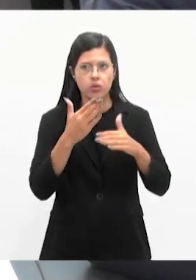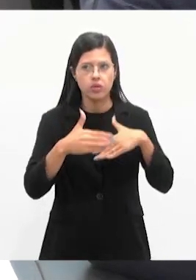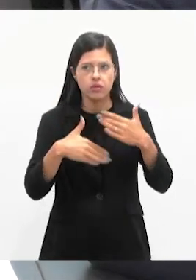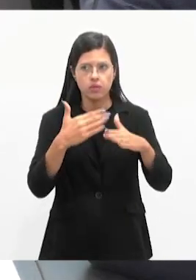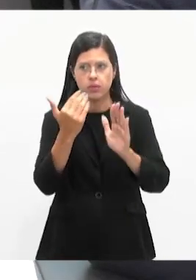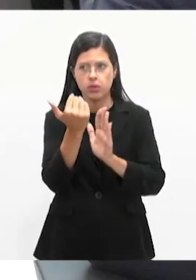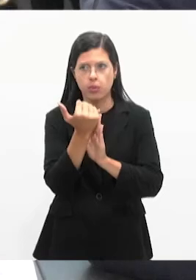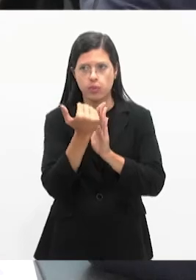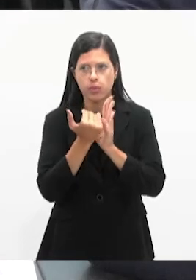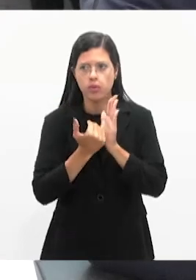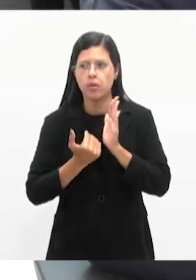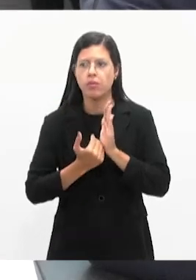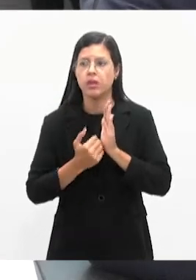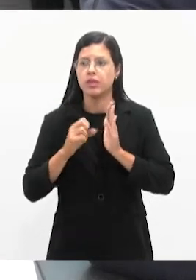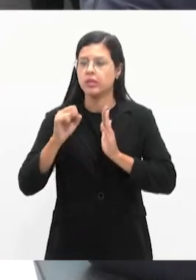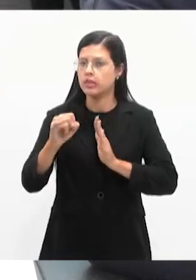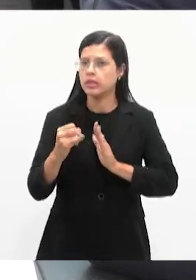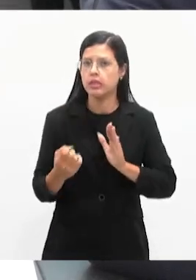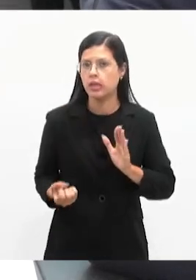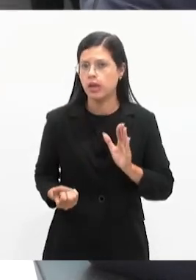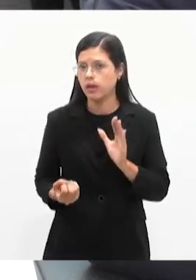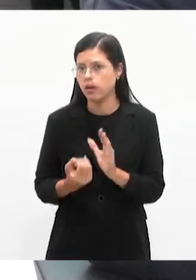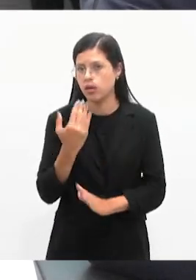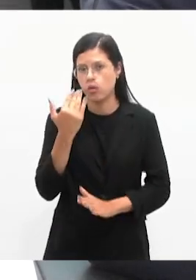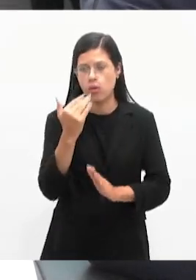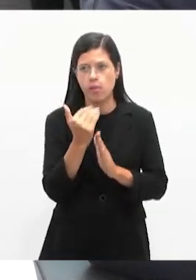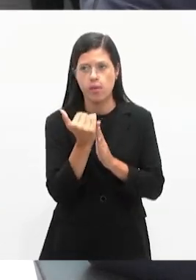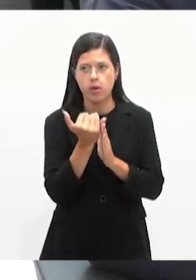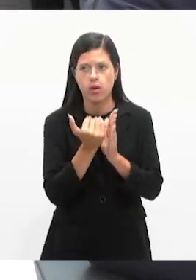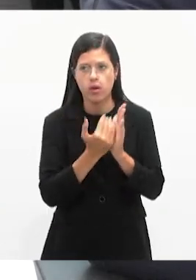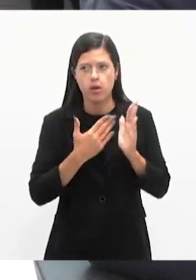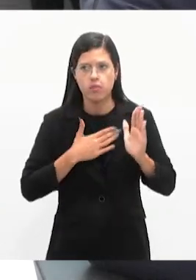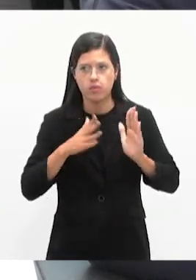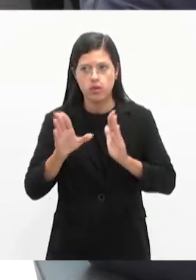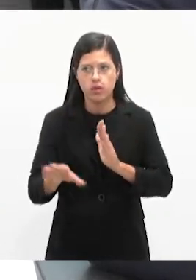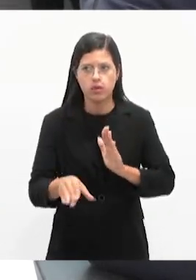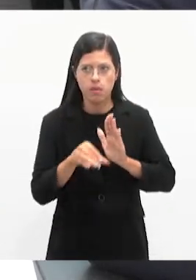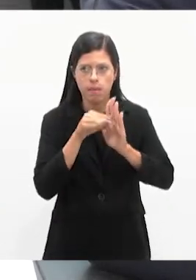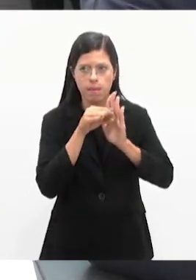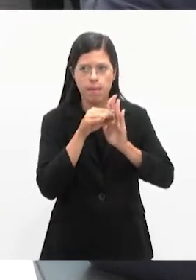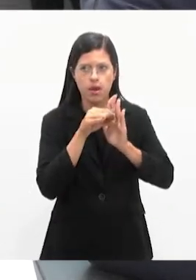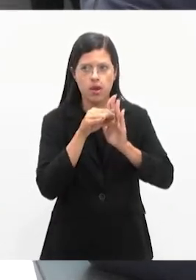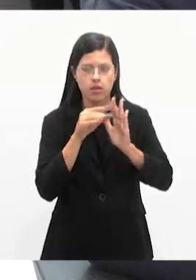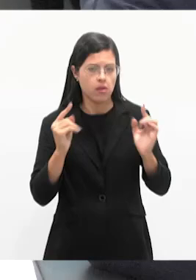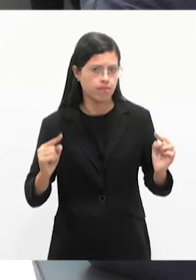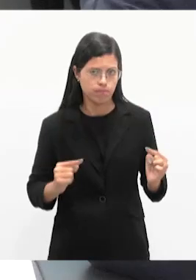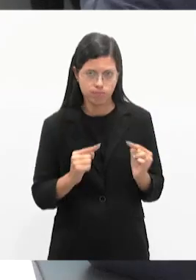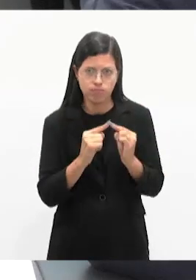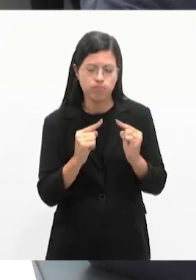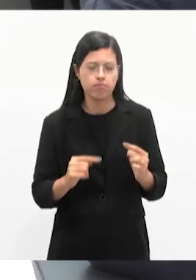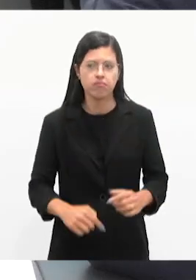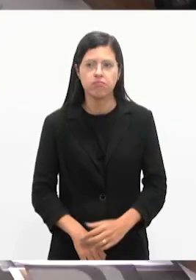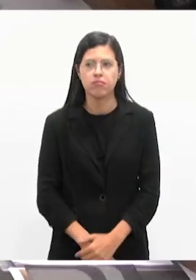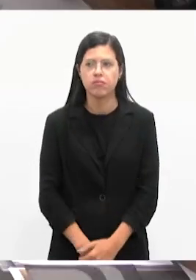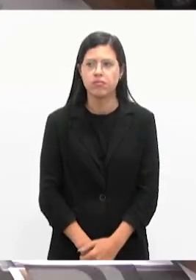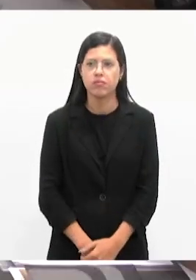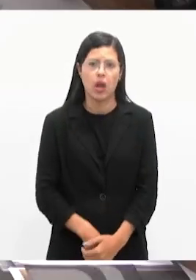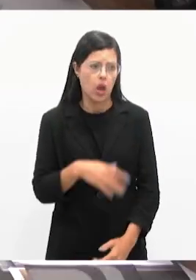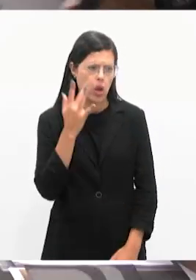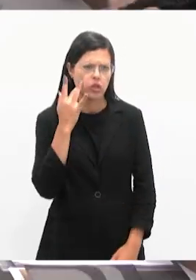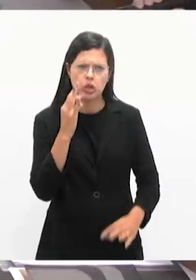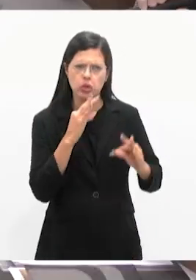programa. Então, se está instituindo programa, as minhas emendas até são pertinentes. Eu achei todas as suas